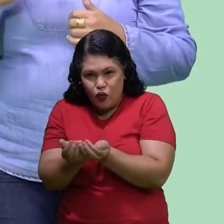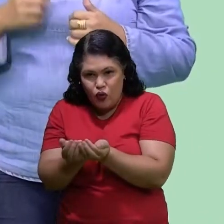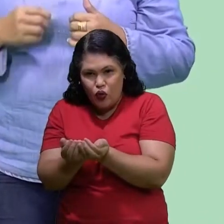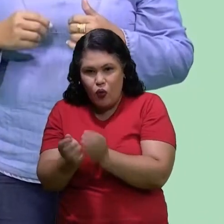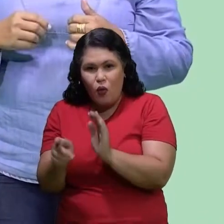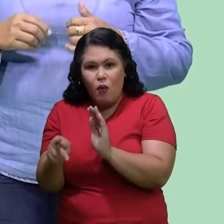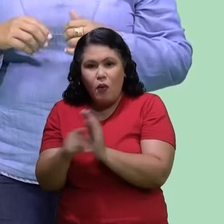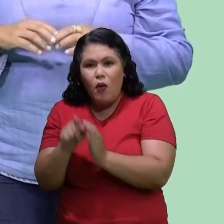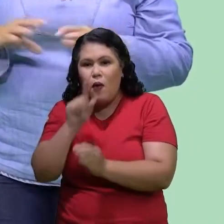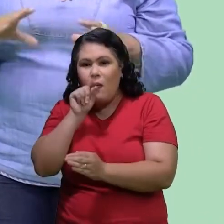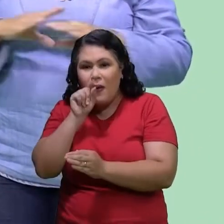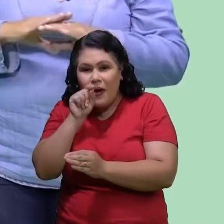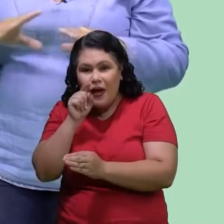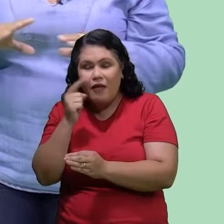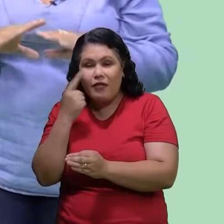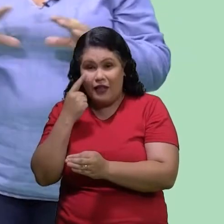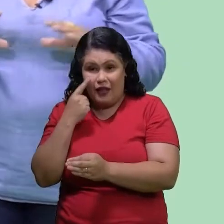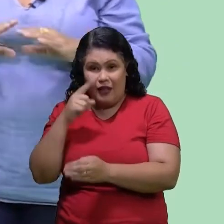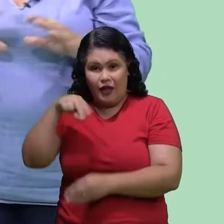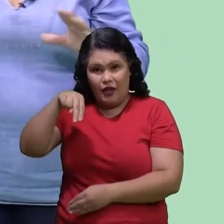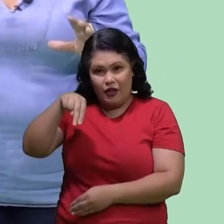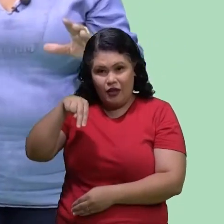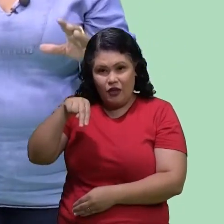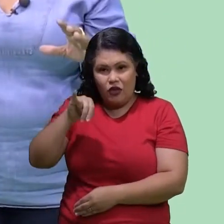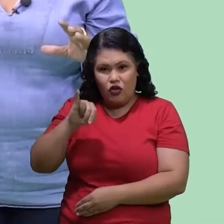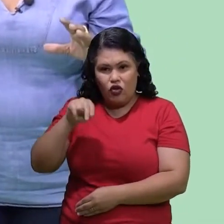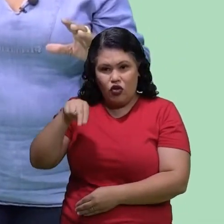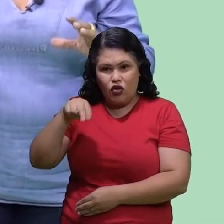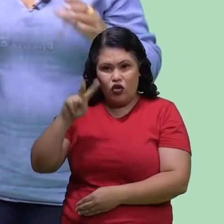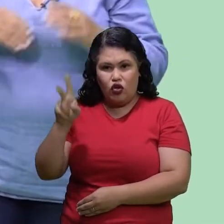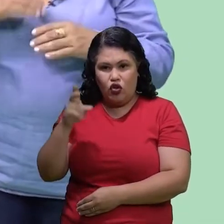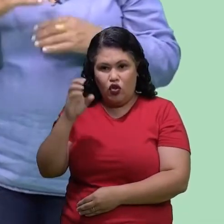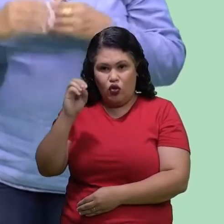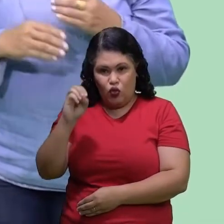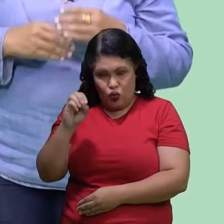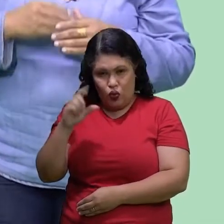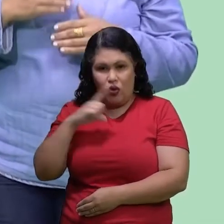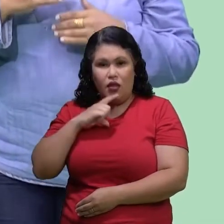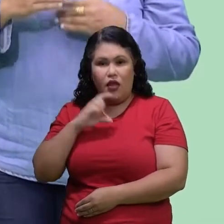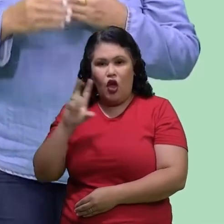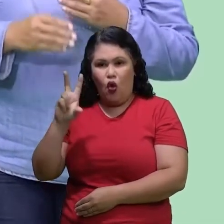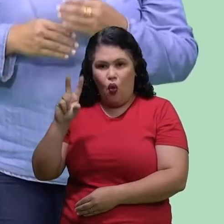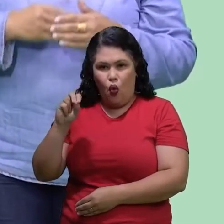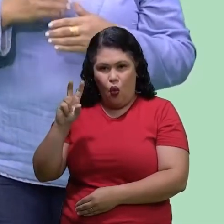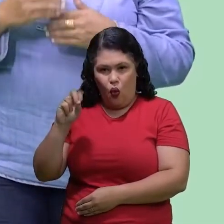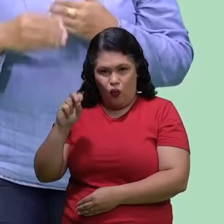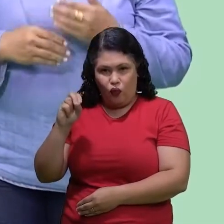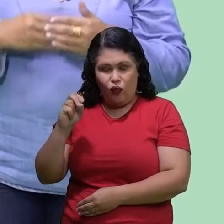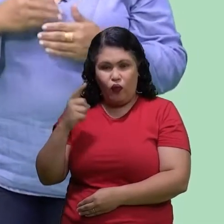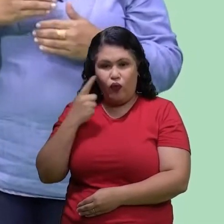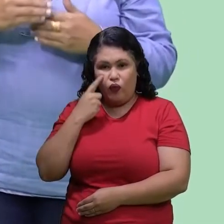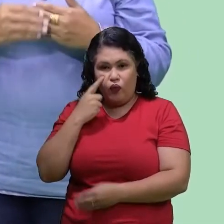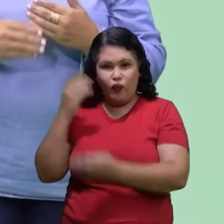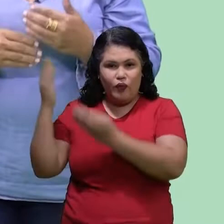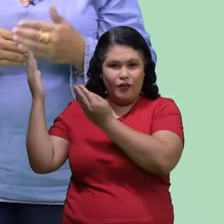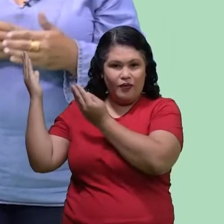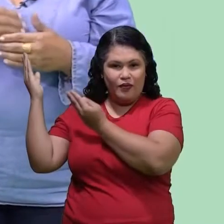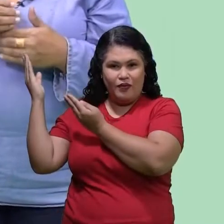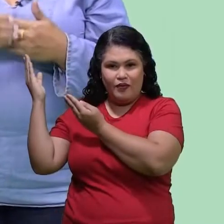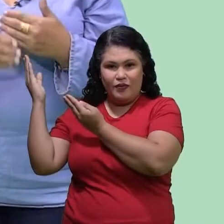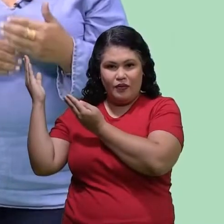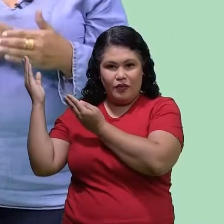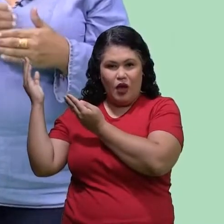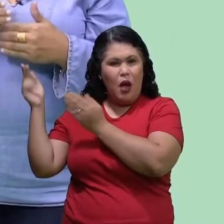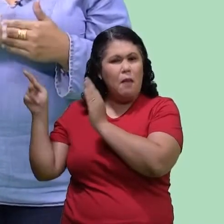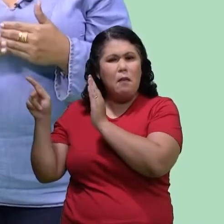que se reproduzem sem ser por meio de ovos, né? Já nascem, tentam fazer a sua reprodução